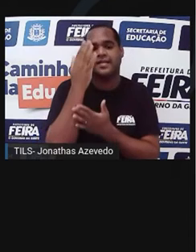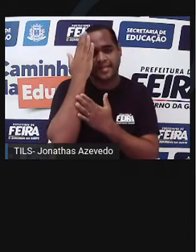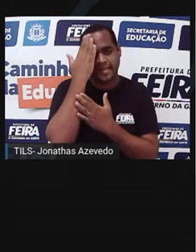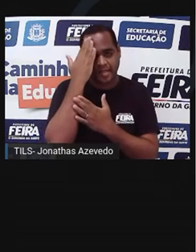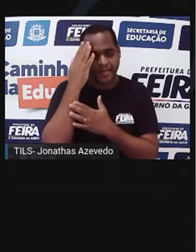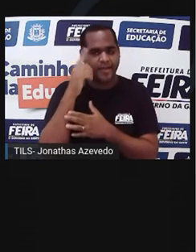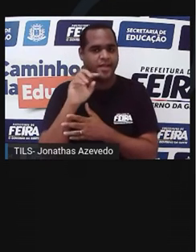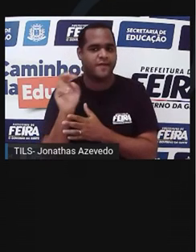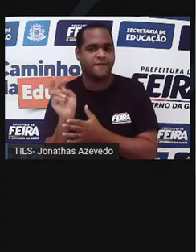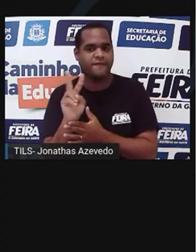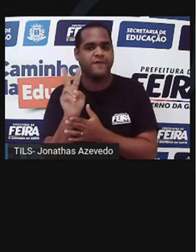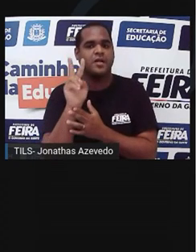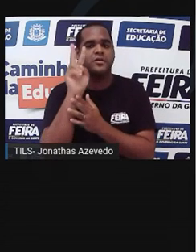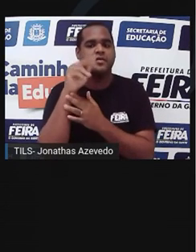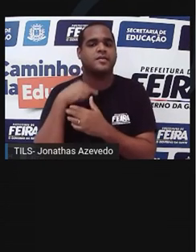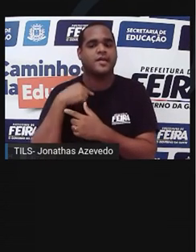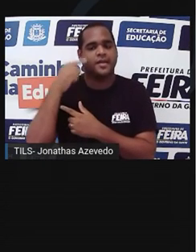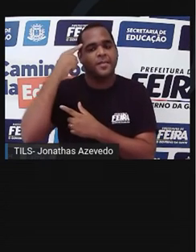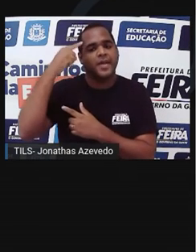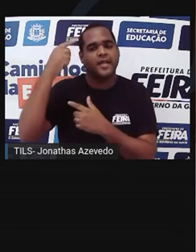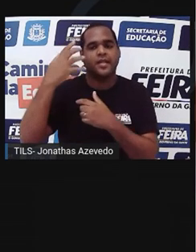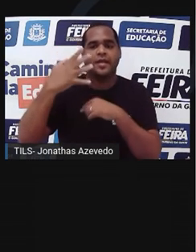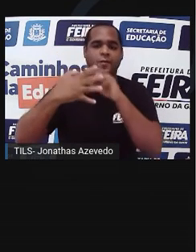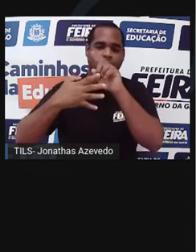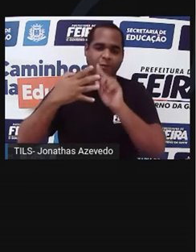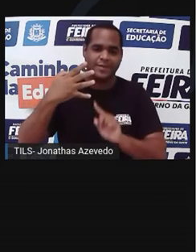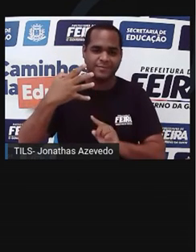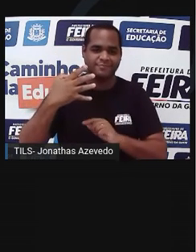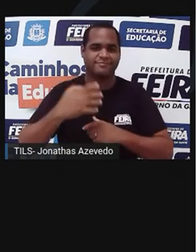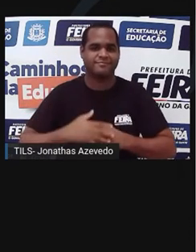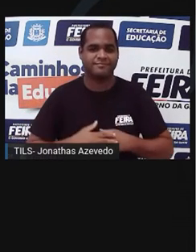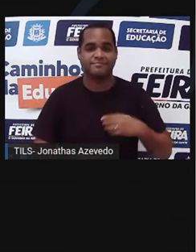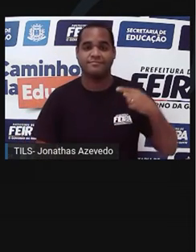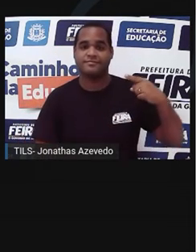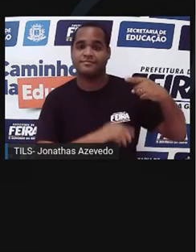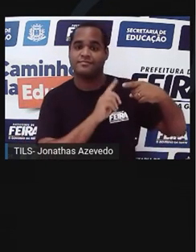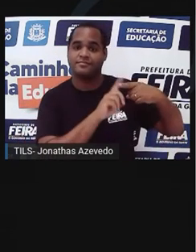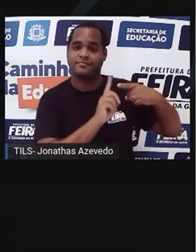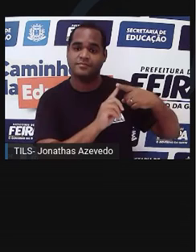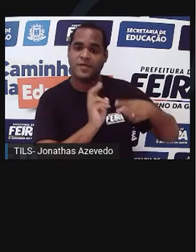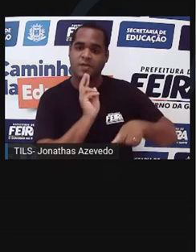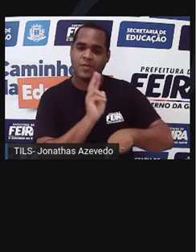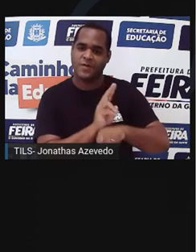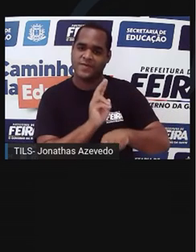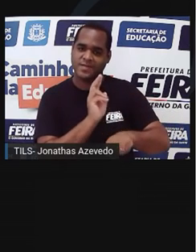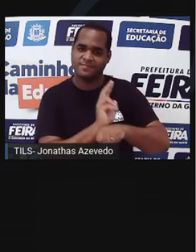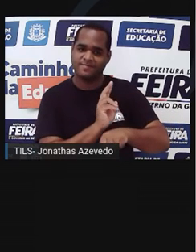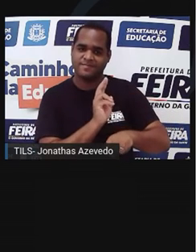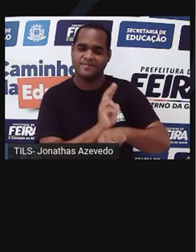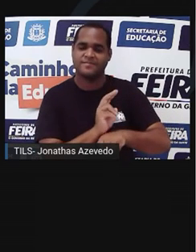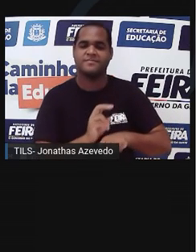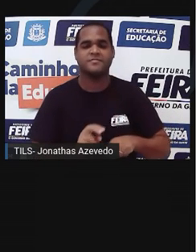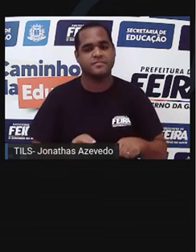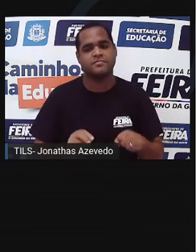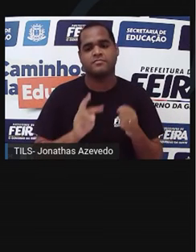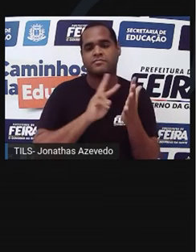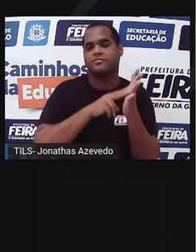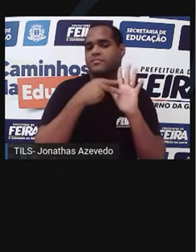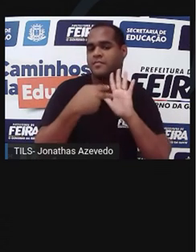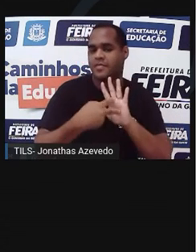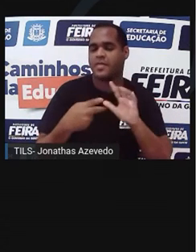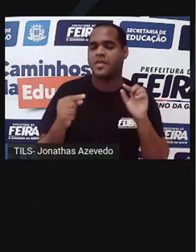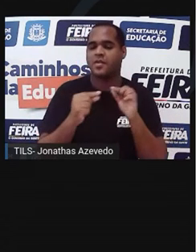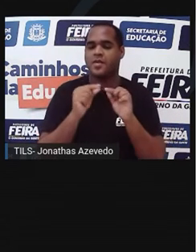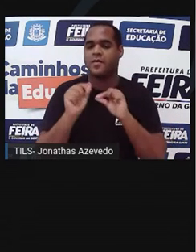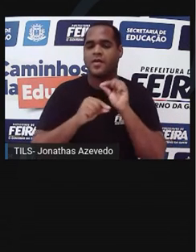a valoração deve se dar a partir de quatro categorias. 1. Categoria provisão, que significa a